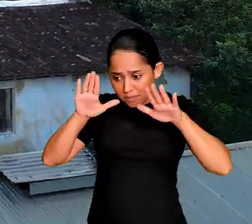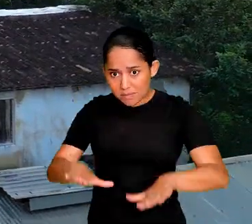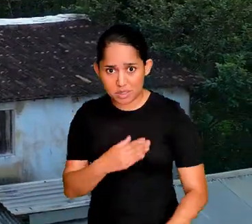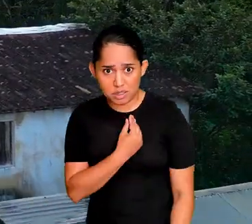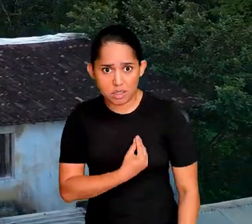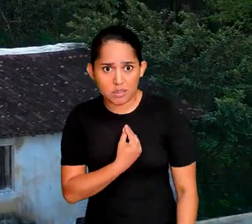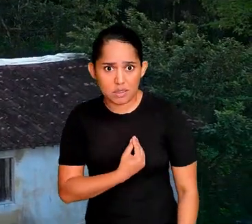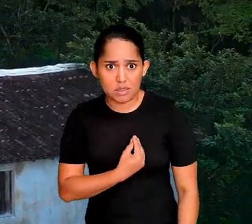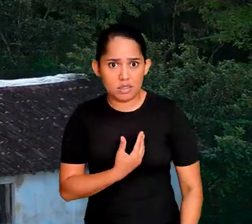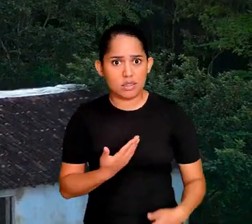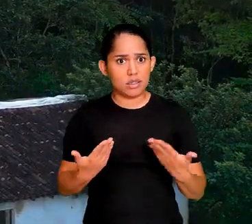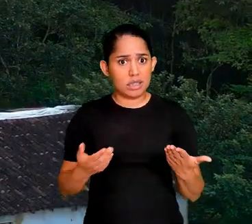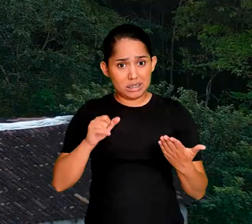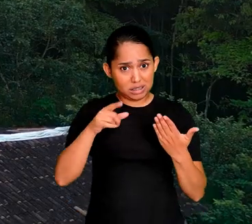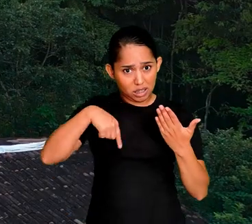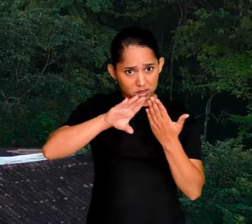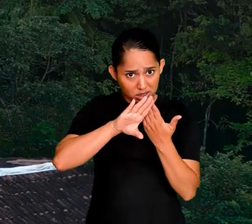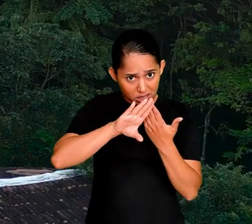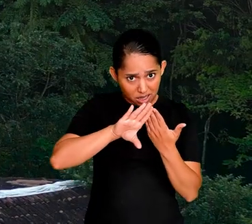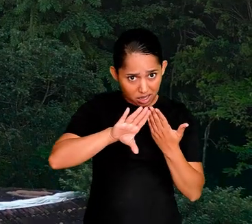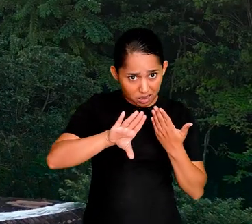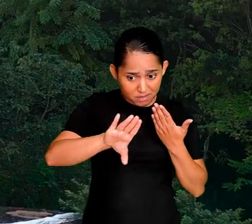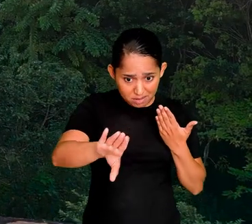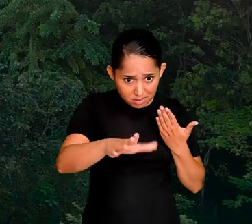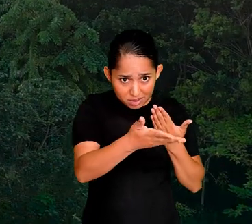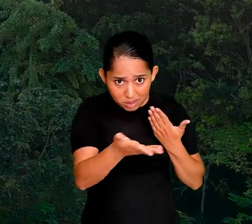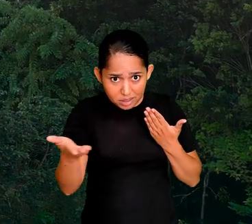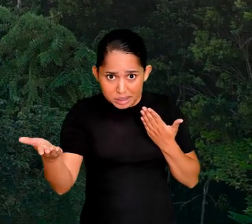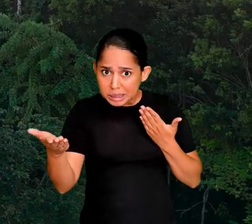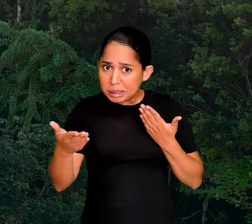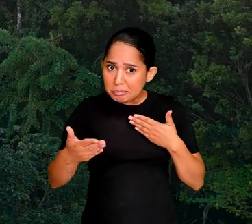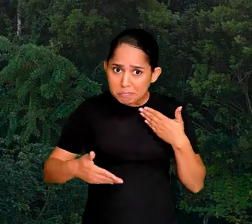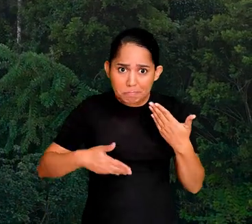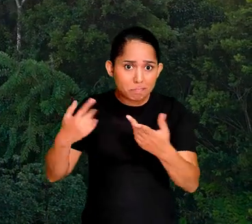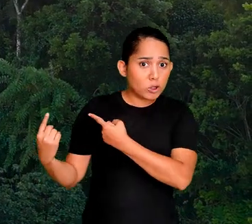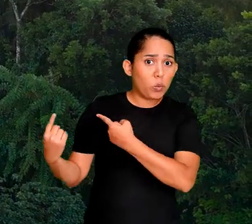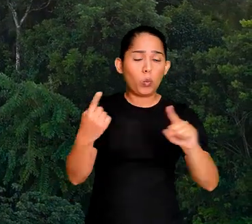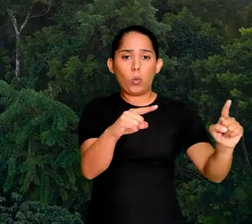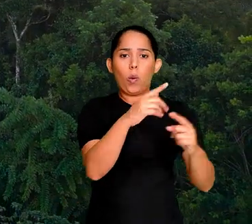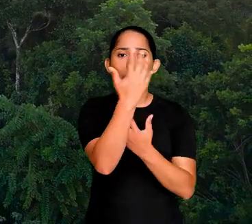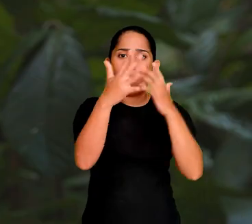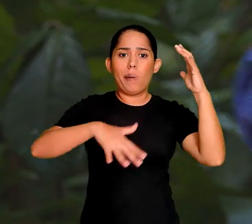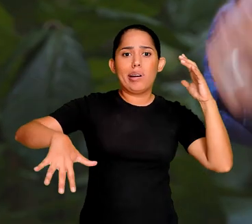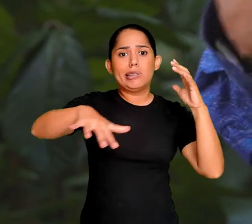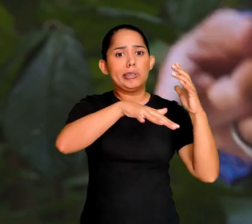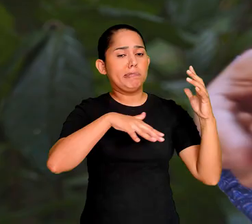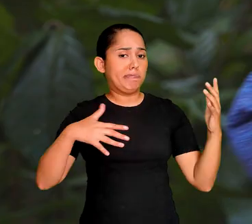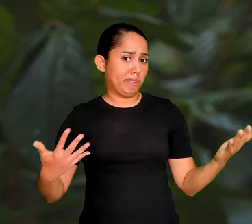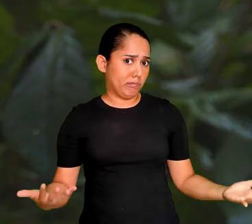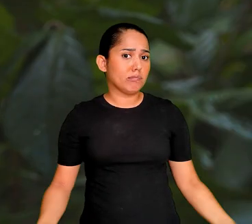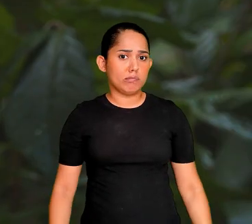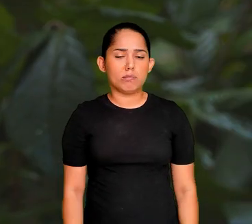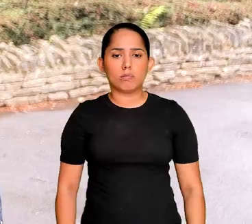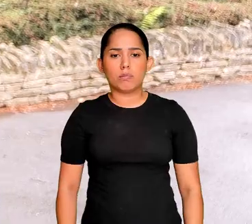permita a nossa estadia aqui, né? Porque se a gente se afastar disso, a gente vai estar indo contra a